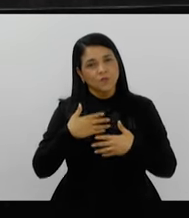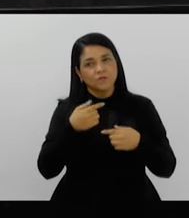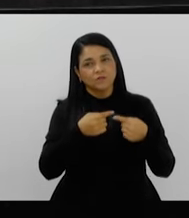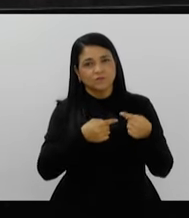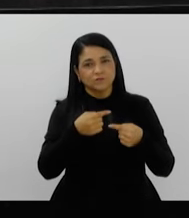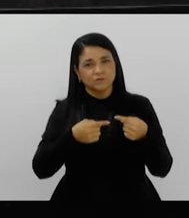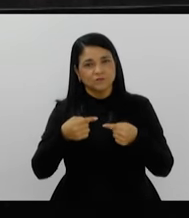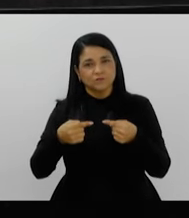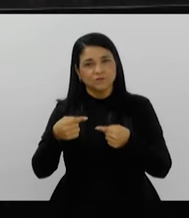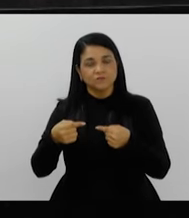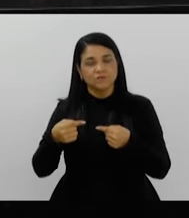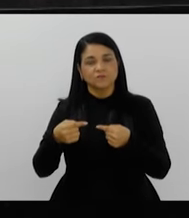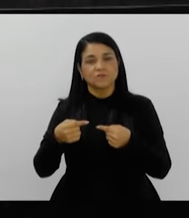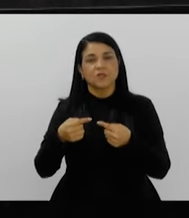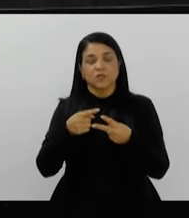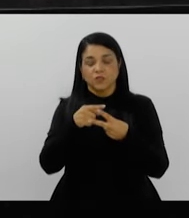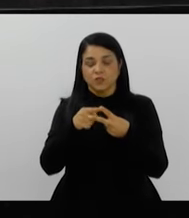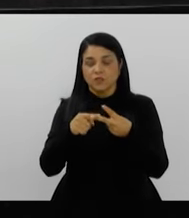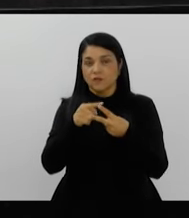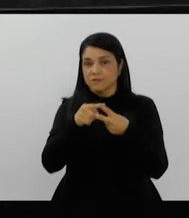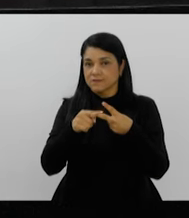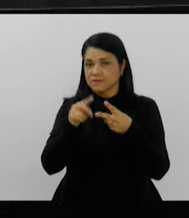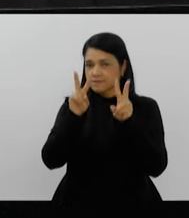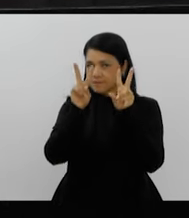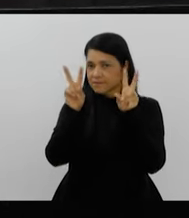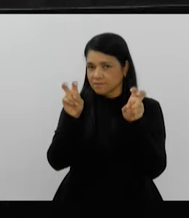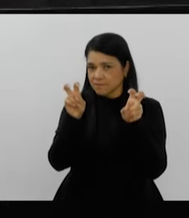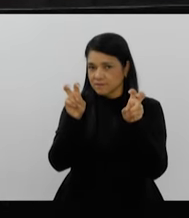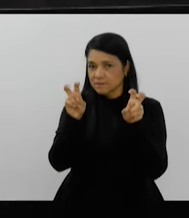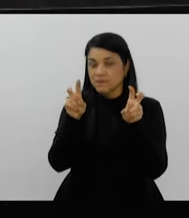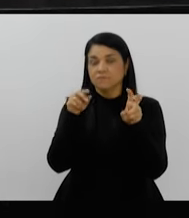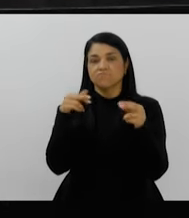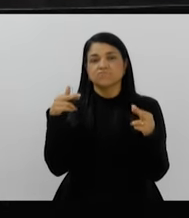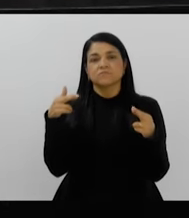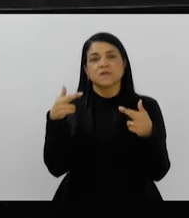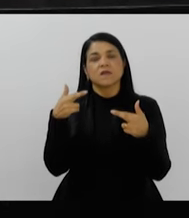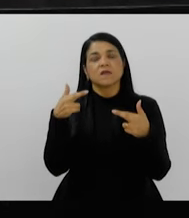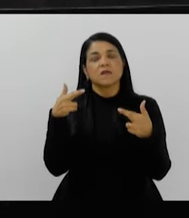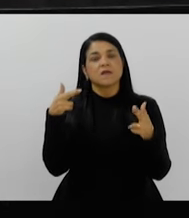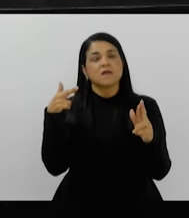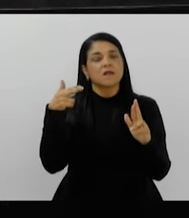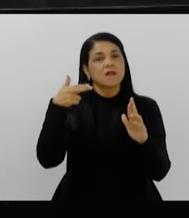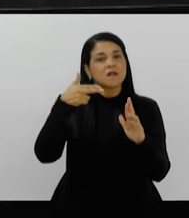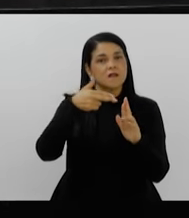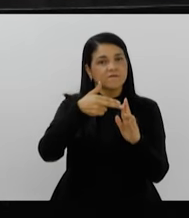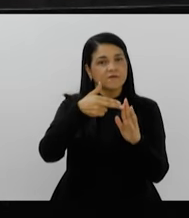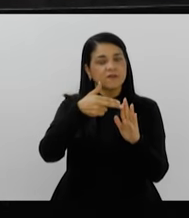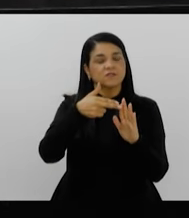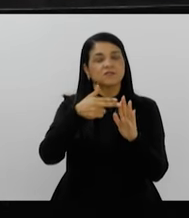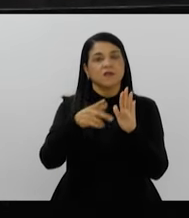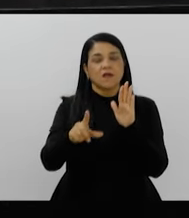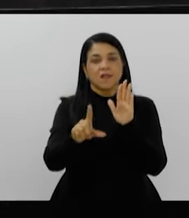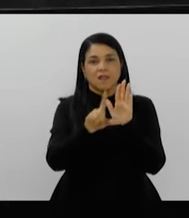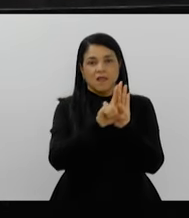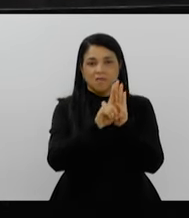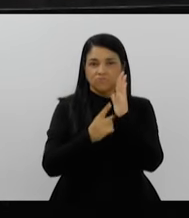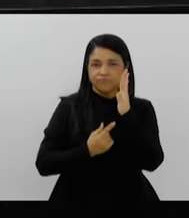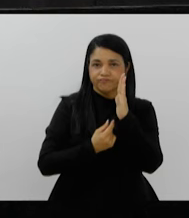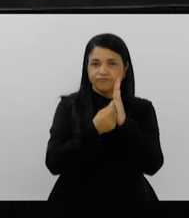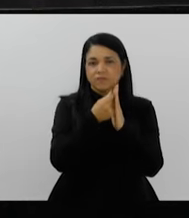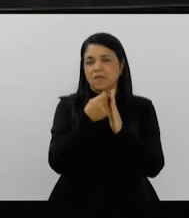debater, de discutir sobre dois temas relacionados à lei orçamentária, aos quais considero